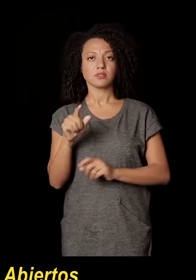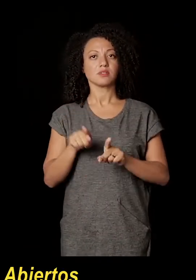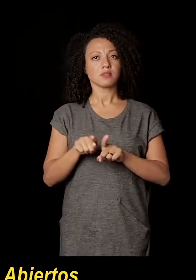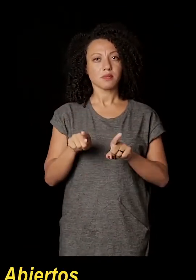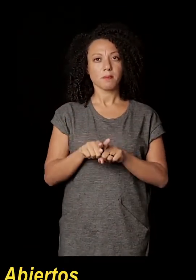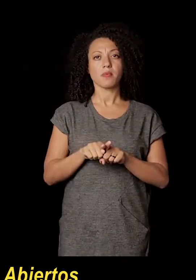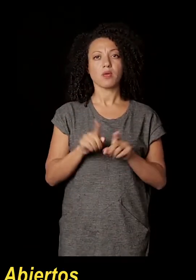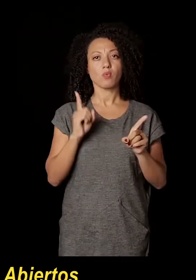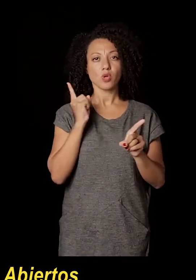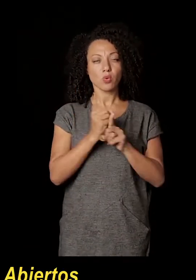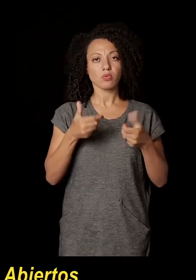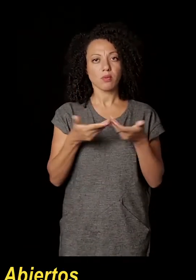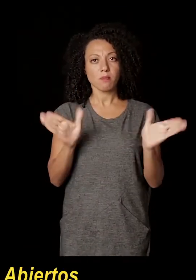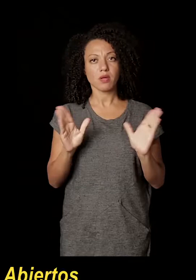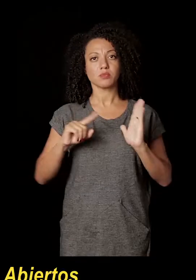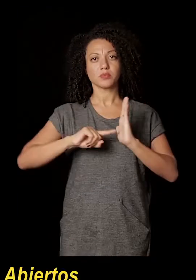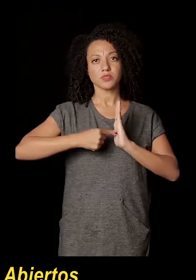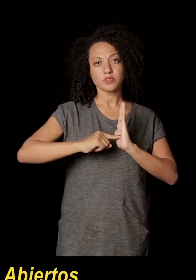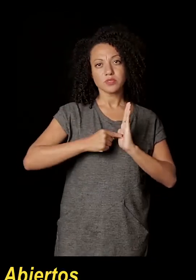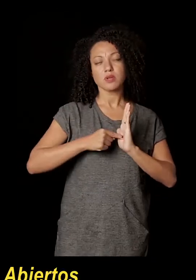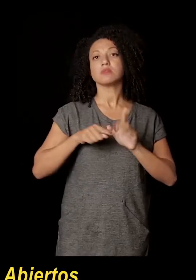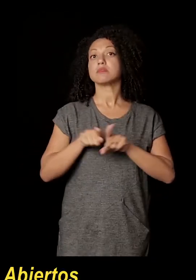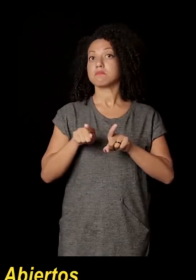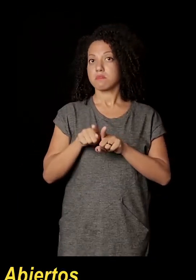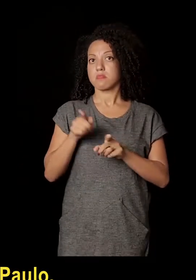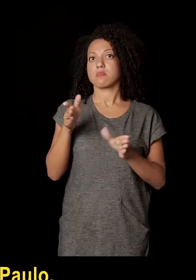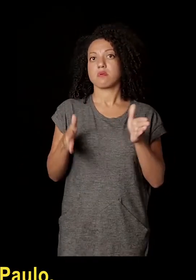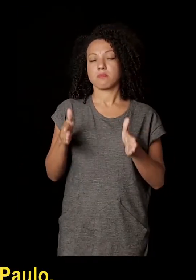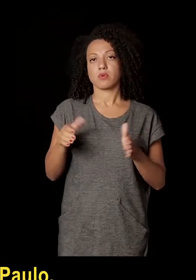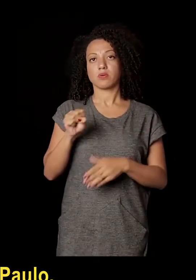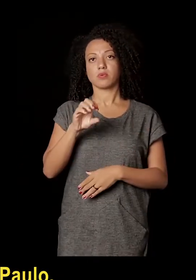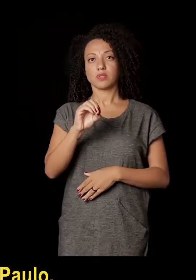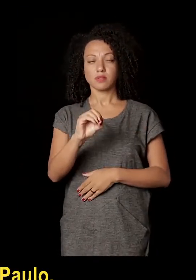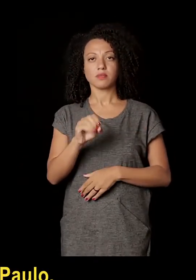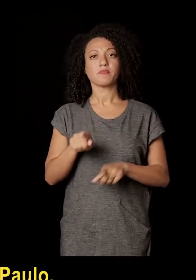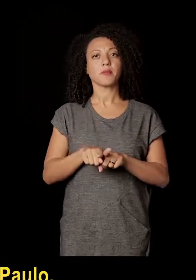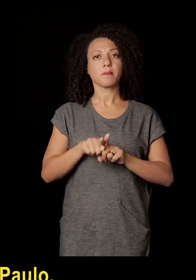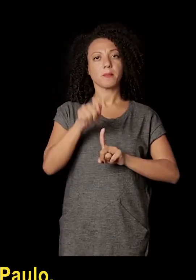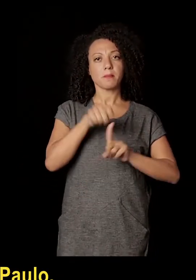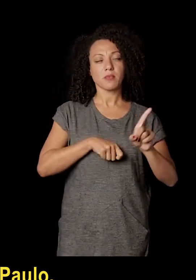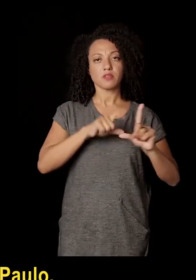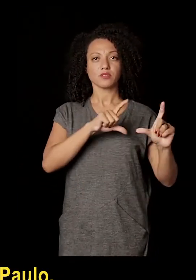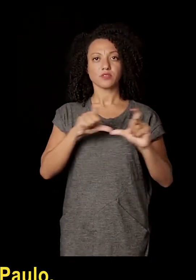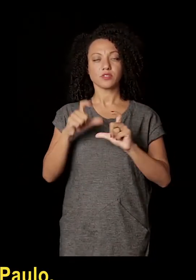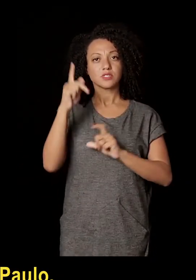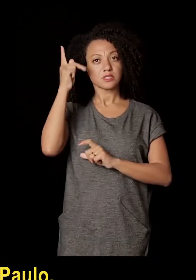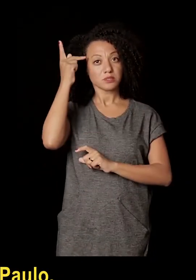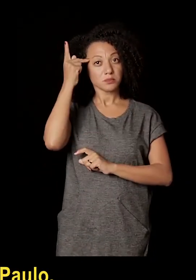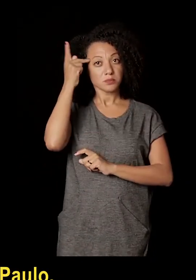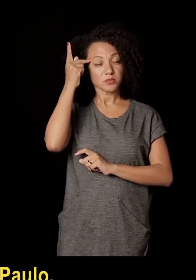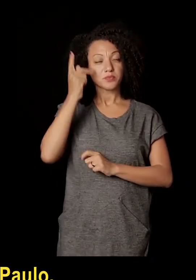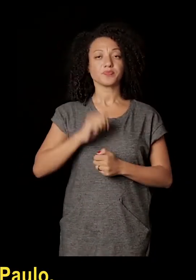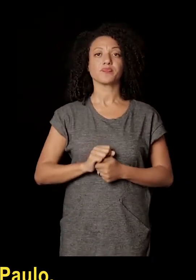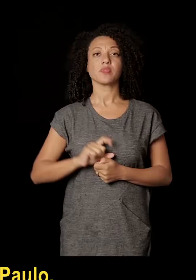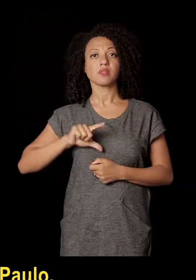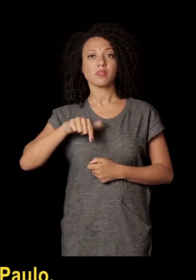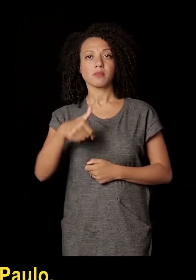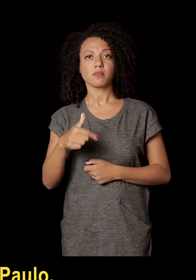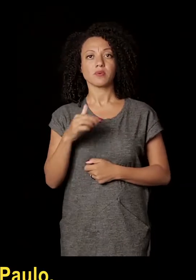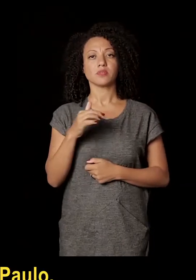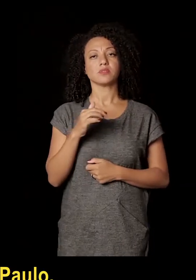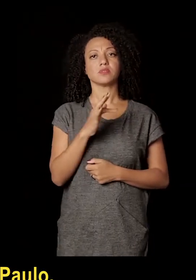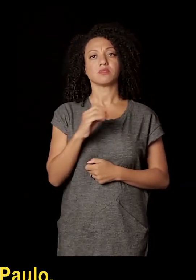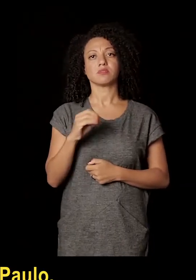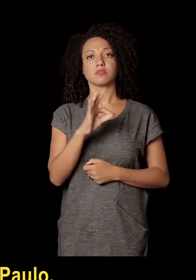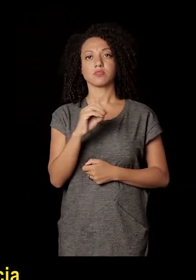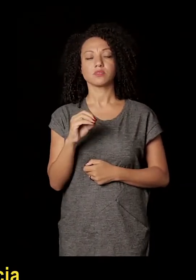Buenos Aires, também década de 80, o mês da fotografia de São Paulo, né? Depois o Foto Rio,